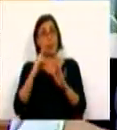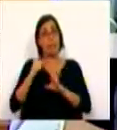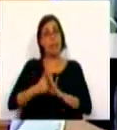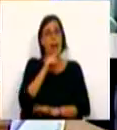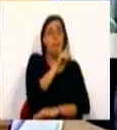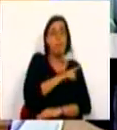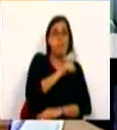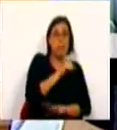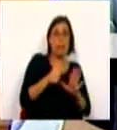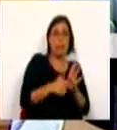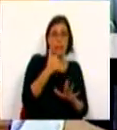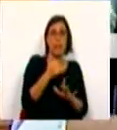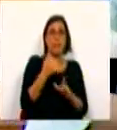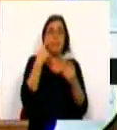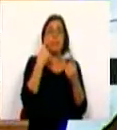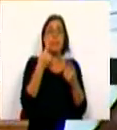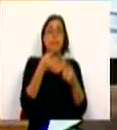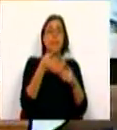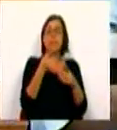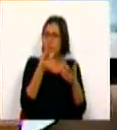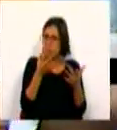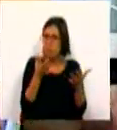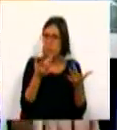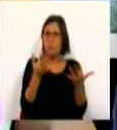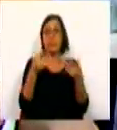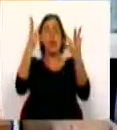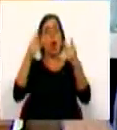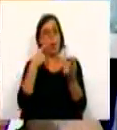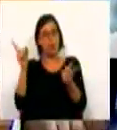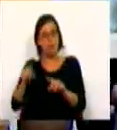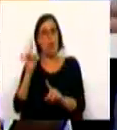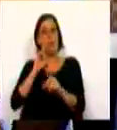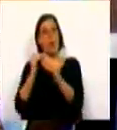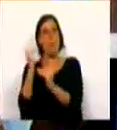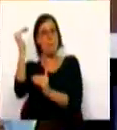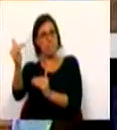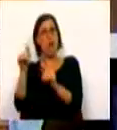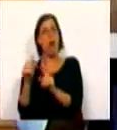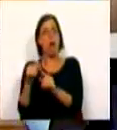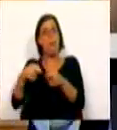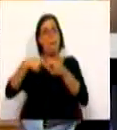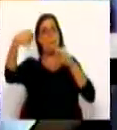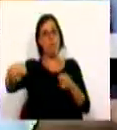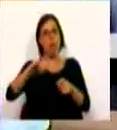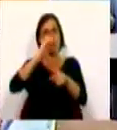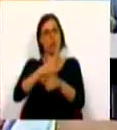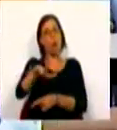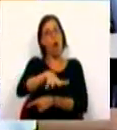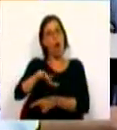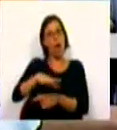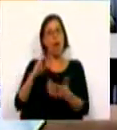da primeira edição, que se repartirá neste orçamento com um valor mais elevado e alargado a outras